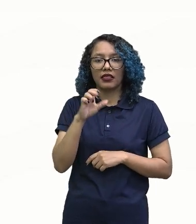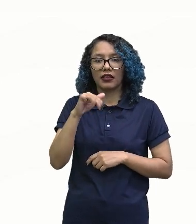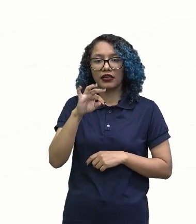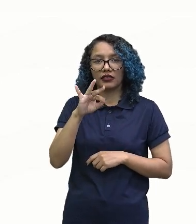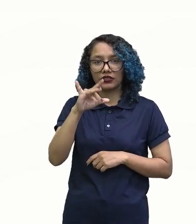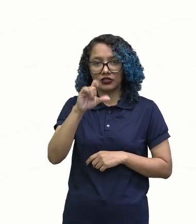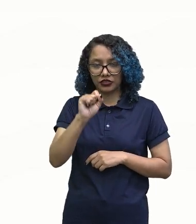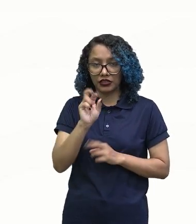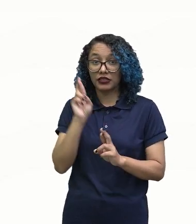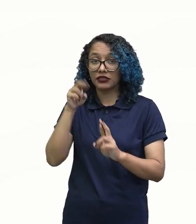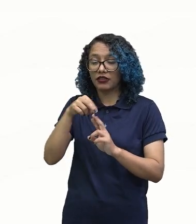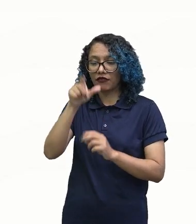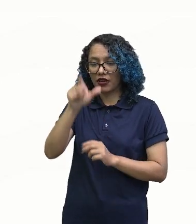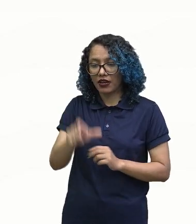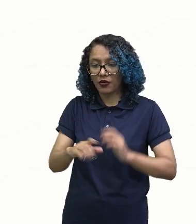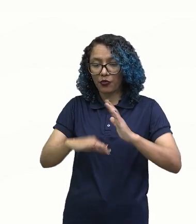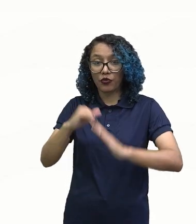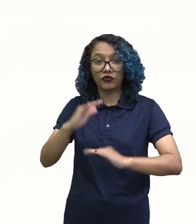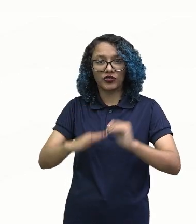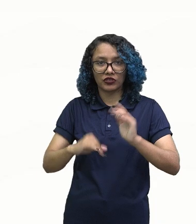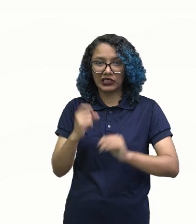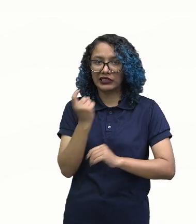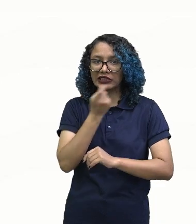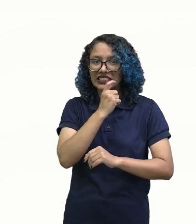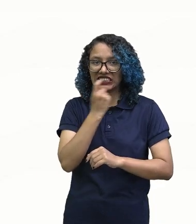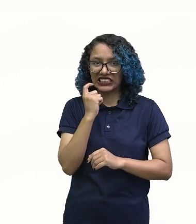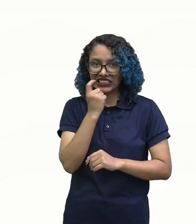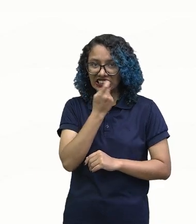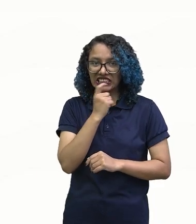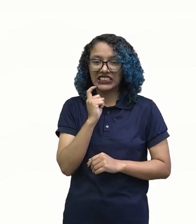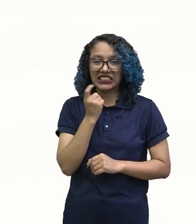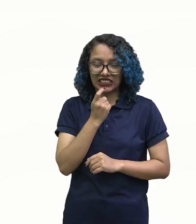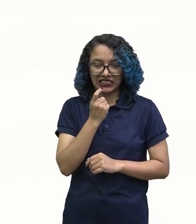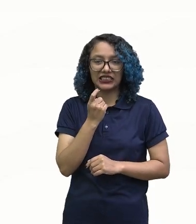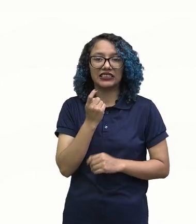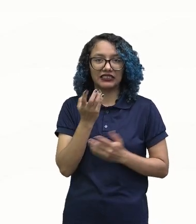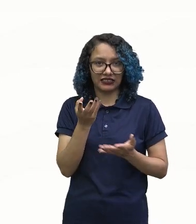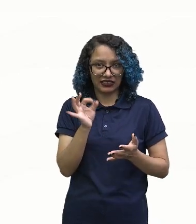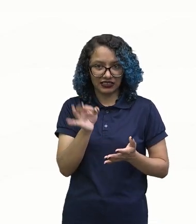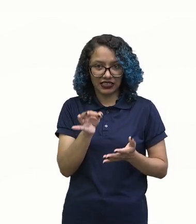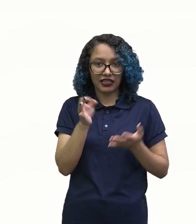sentido de profissional, né? De profissão.